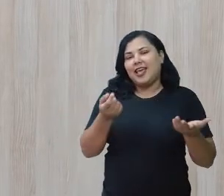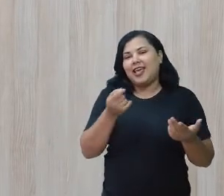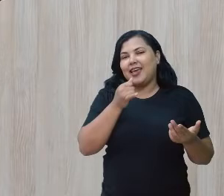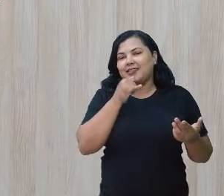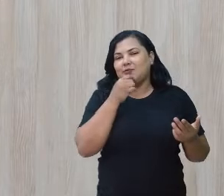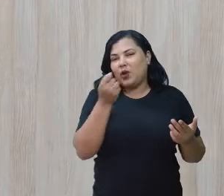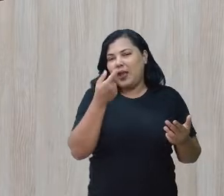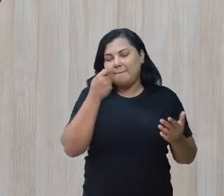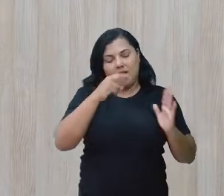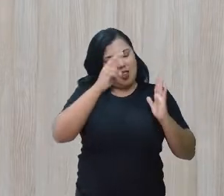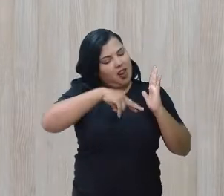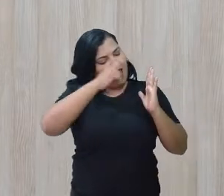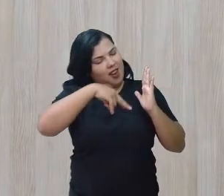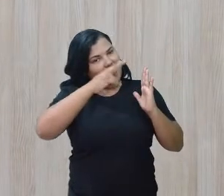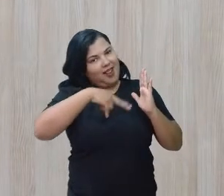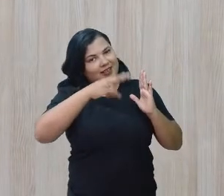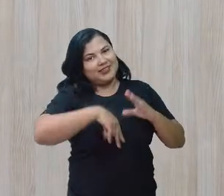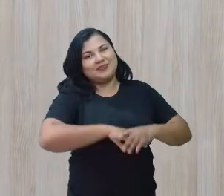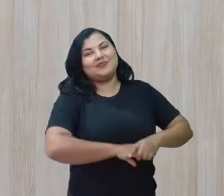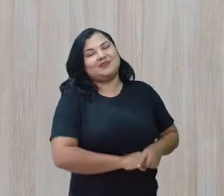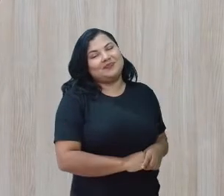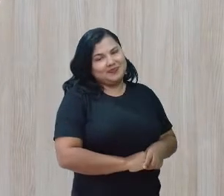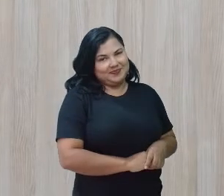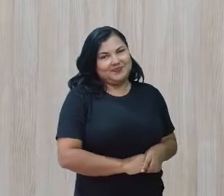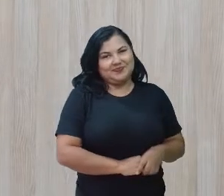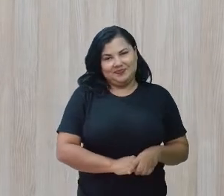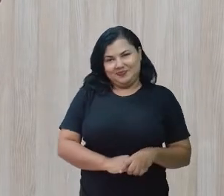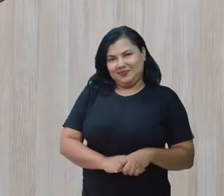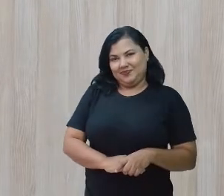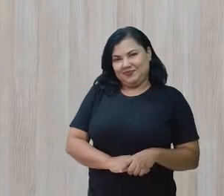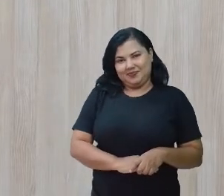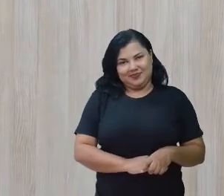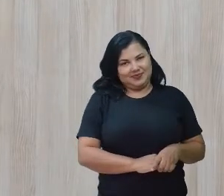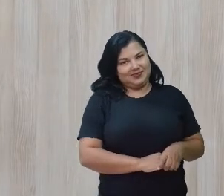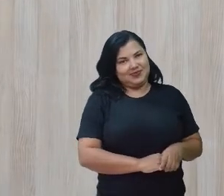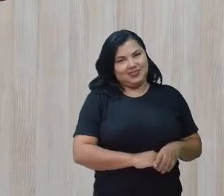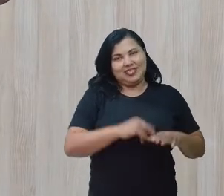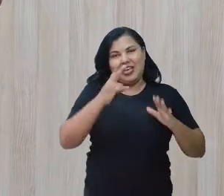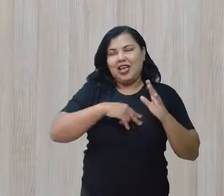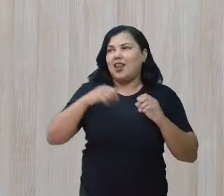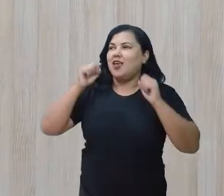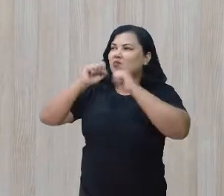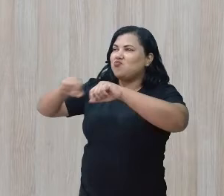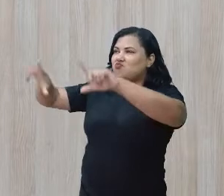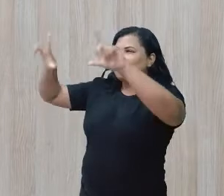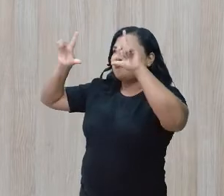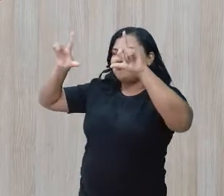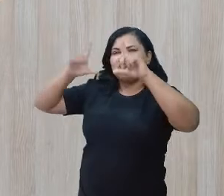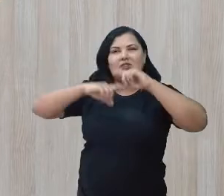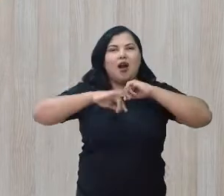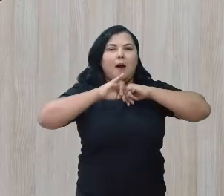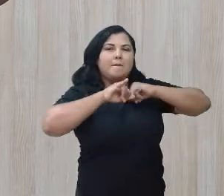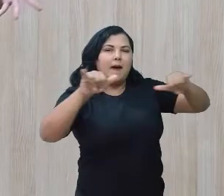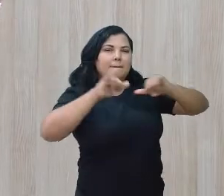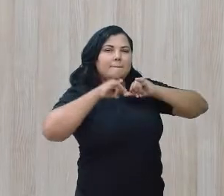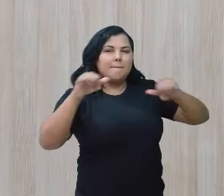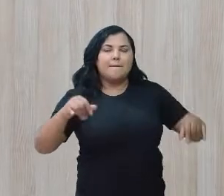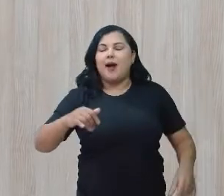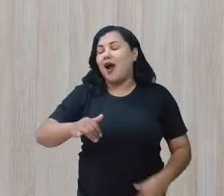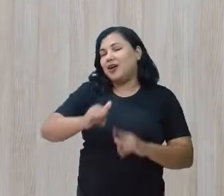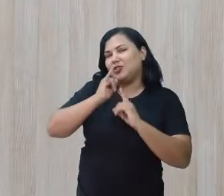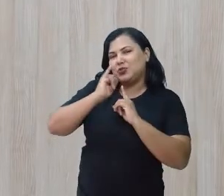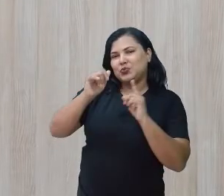mesmo. E pega o embalo da coisa, a gente lê de tudo, sai lendo outdoor, sai lendo publicidade,